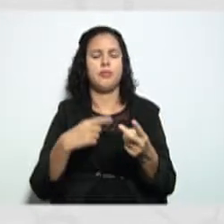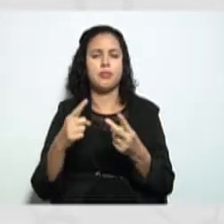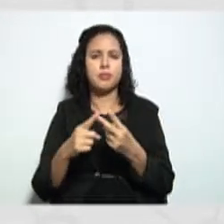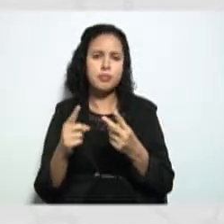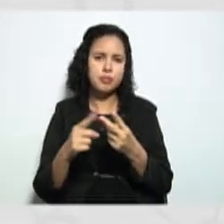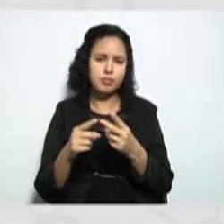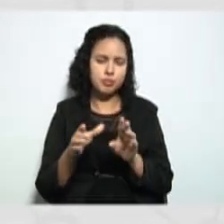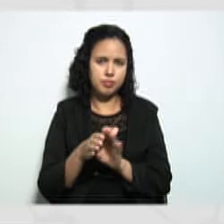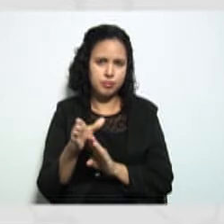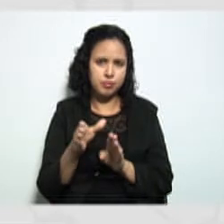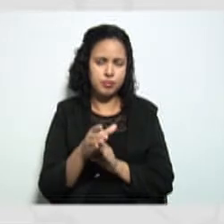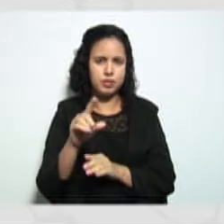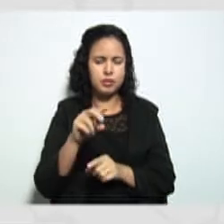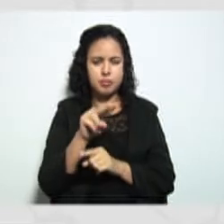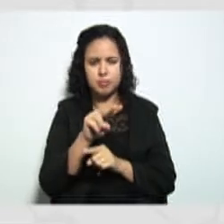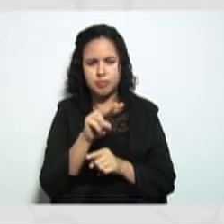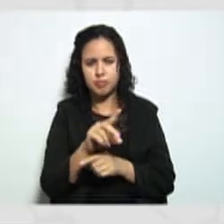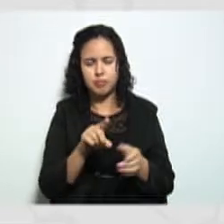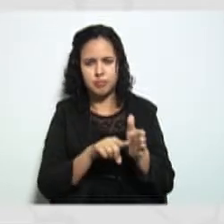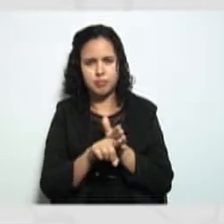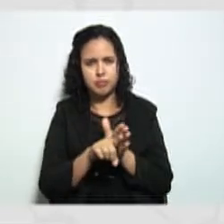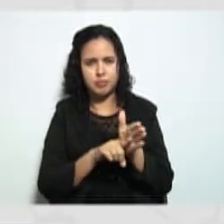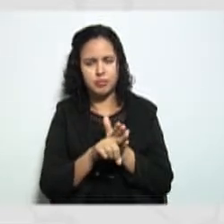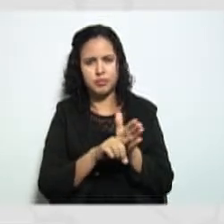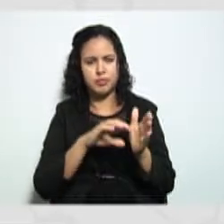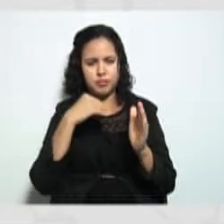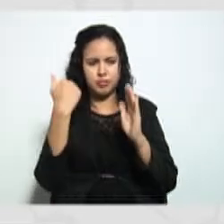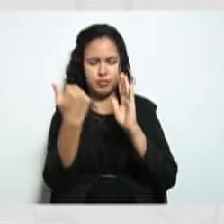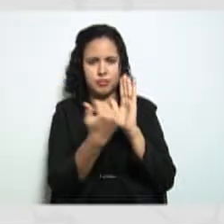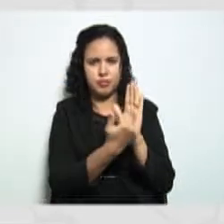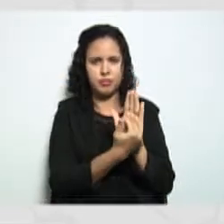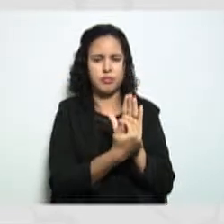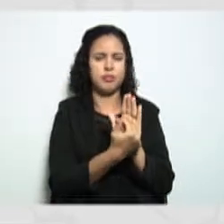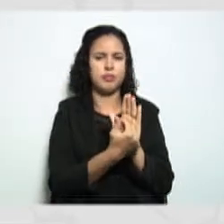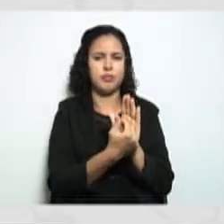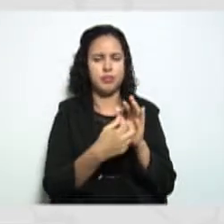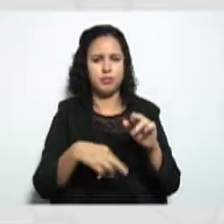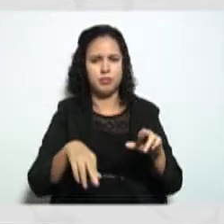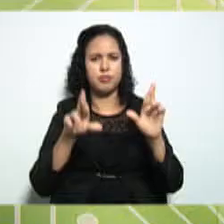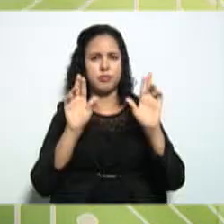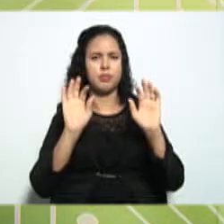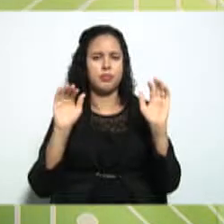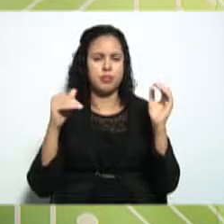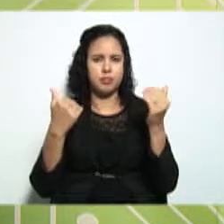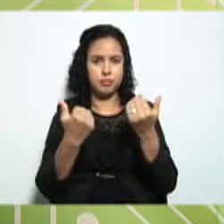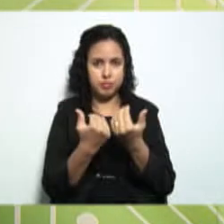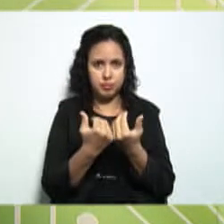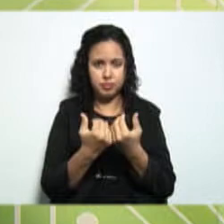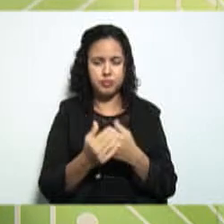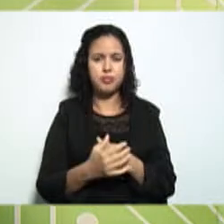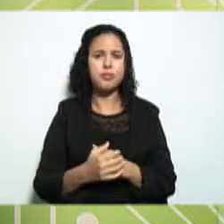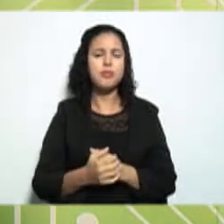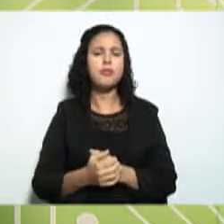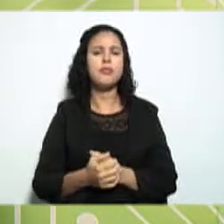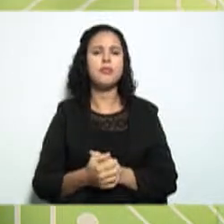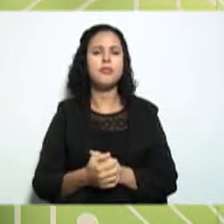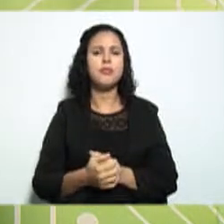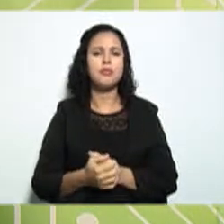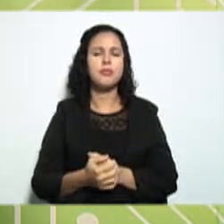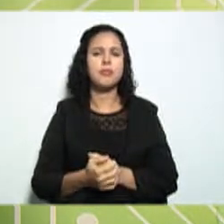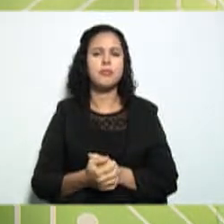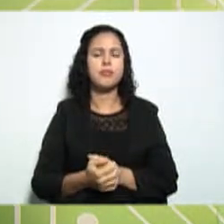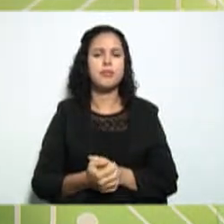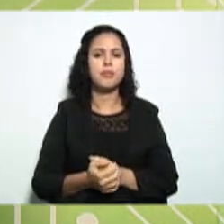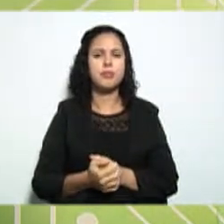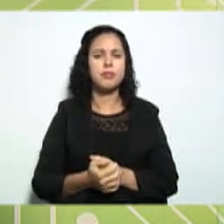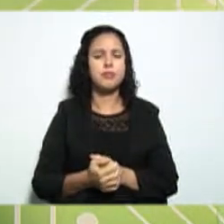verificar, fiscalizar se as ações tomadas estão sendo de acordo com o que foi decidido na Assembleia Geral. Né? Isso mesmo. E